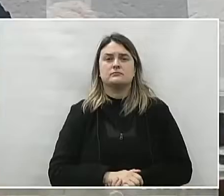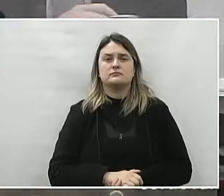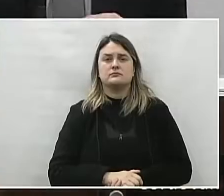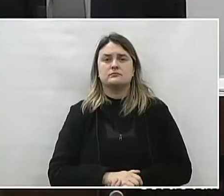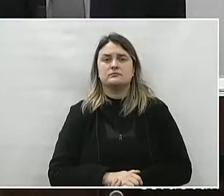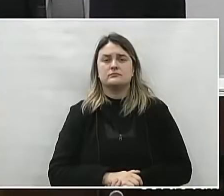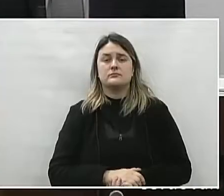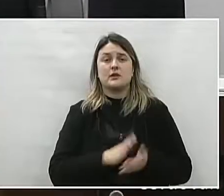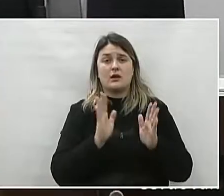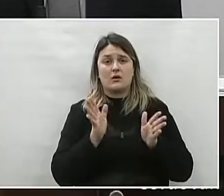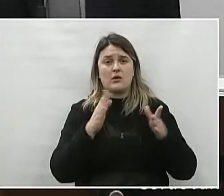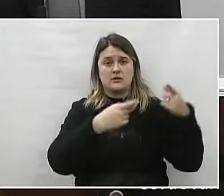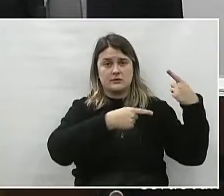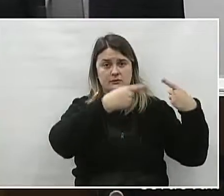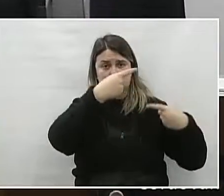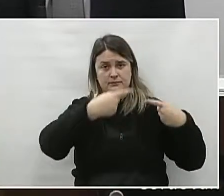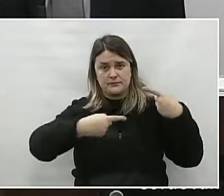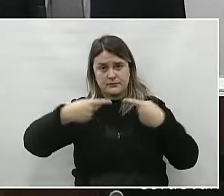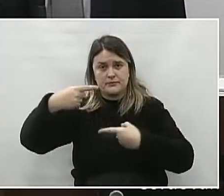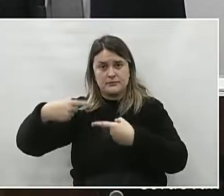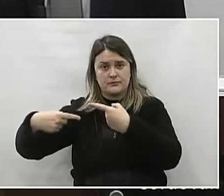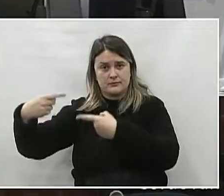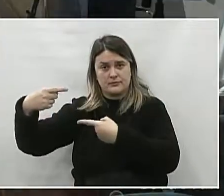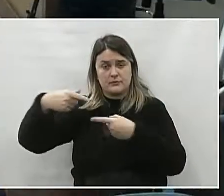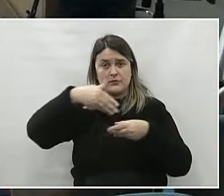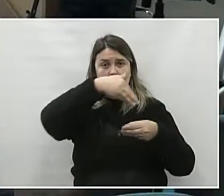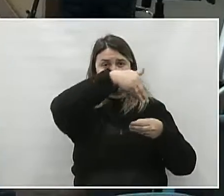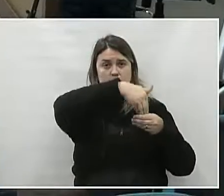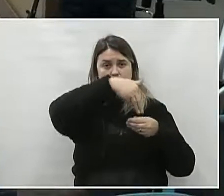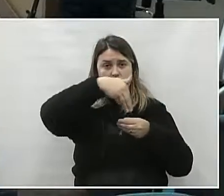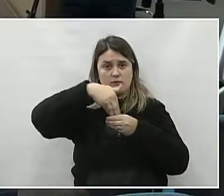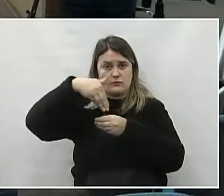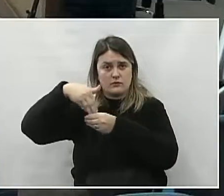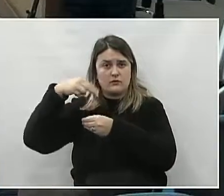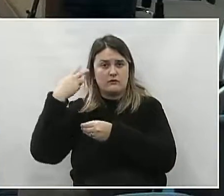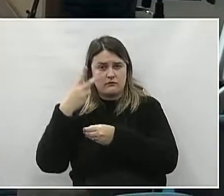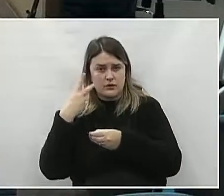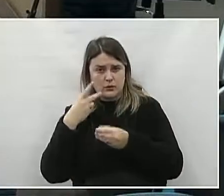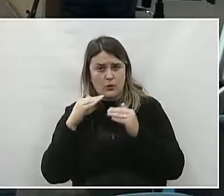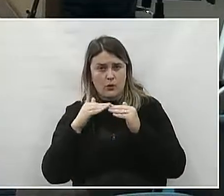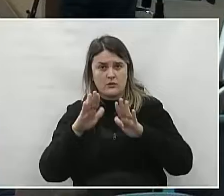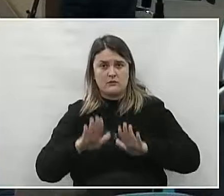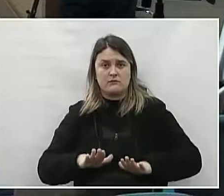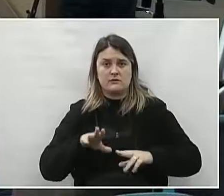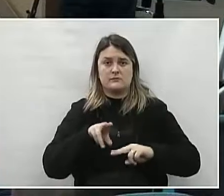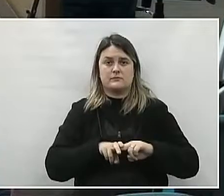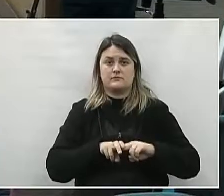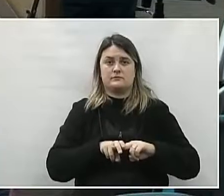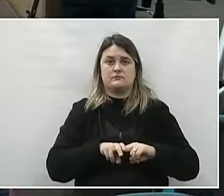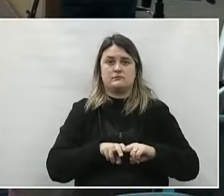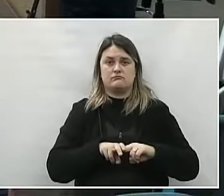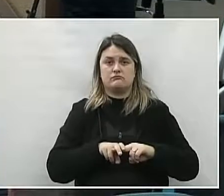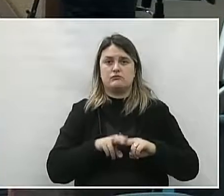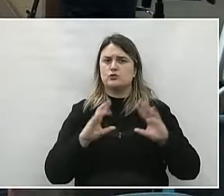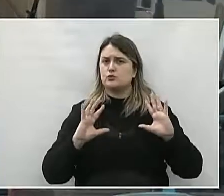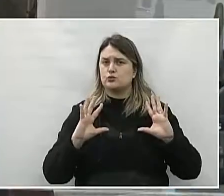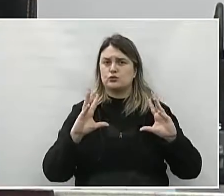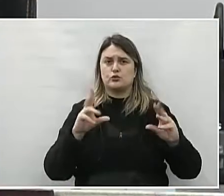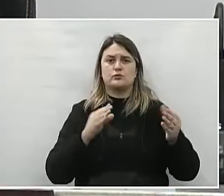discussão. Em votação, senhores vereadores que aprovam, permaneçam como estão.